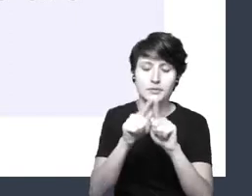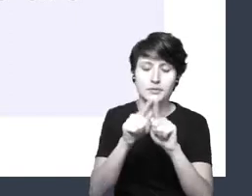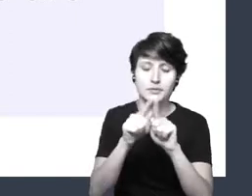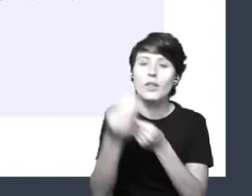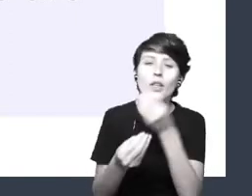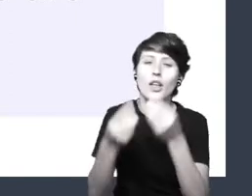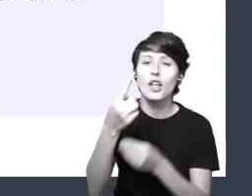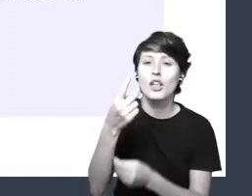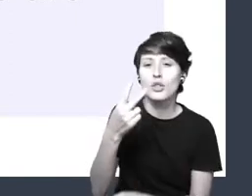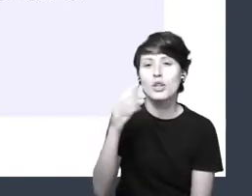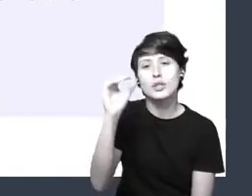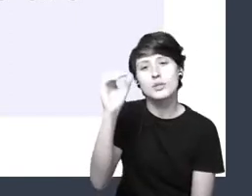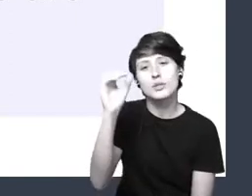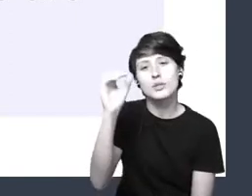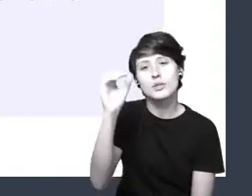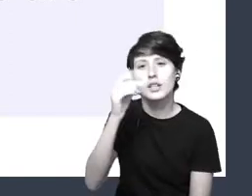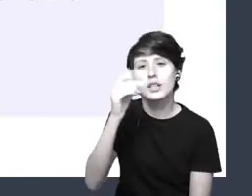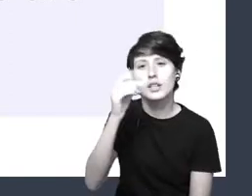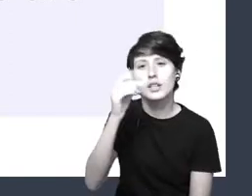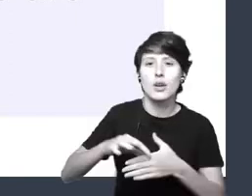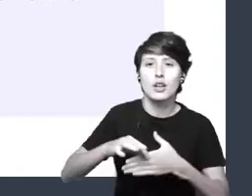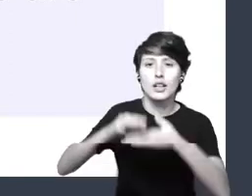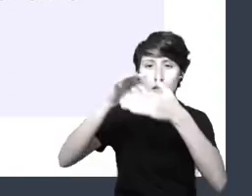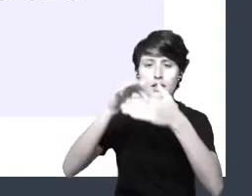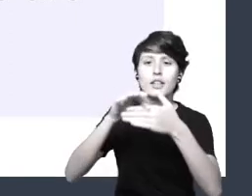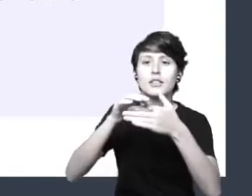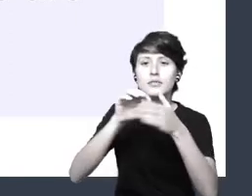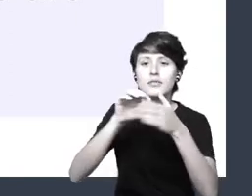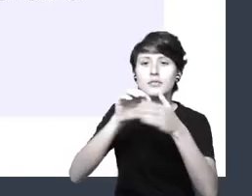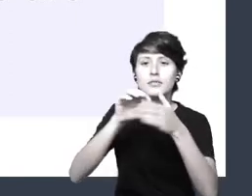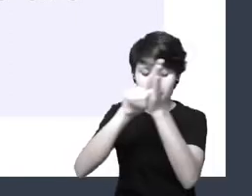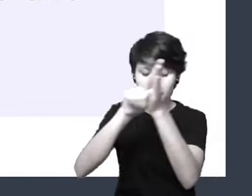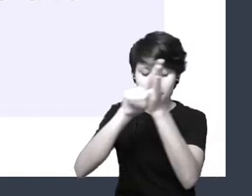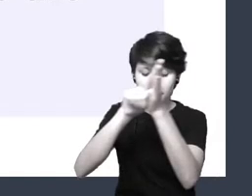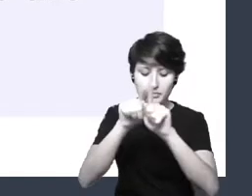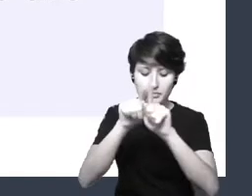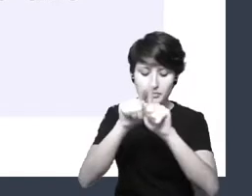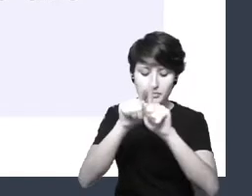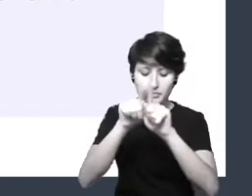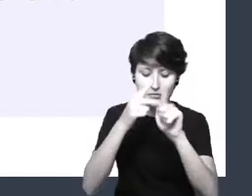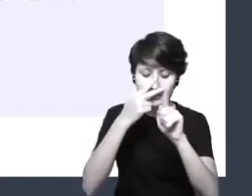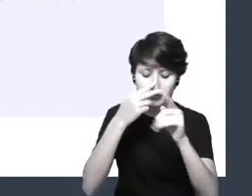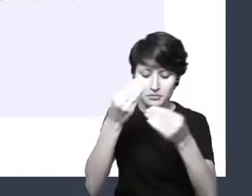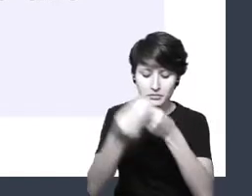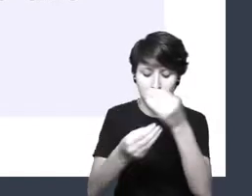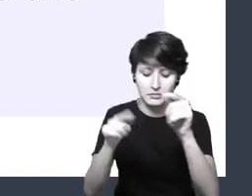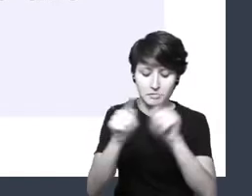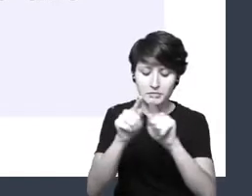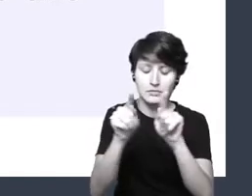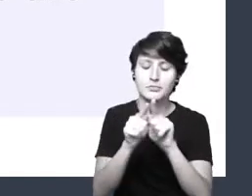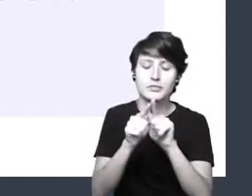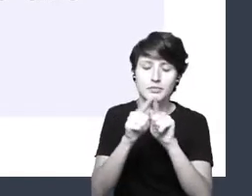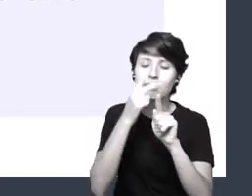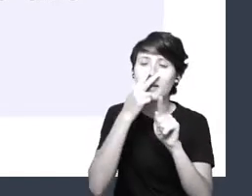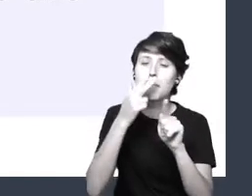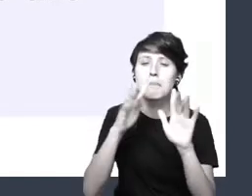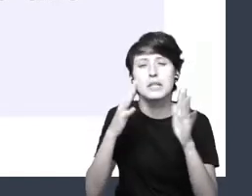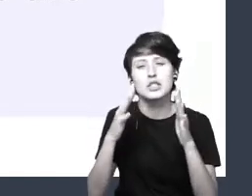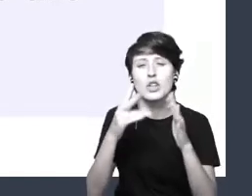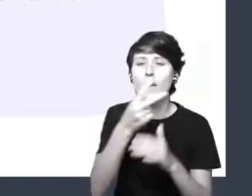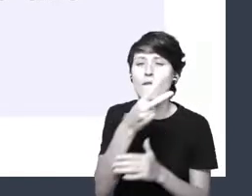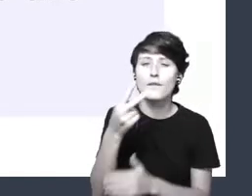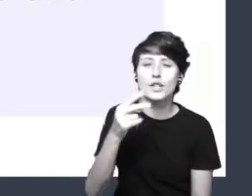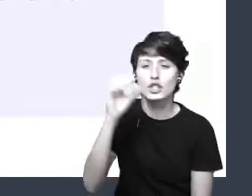pesquisadores, dos líderes, né, os pesquisadores nessa área de machine learning são mulheres. mas que apenas 22%